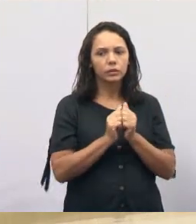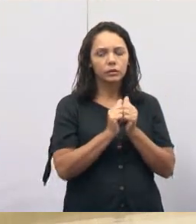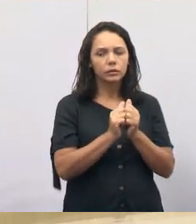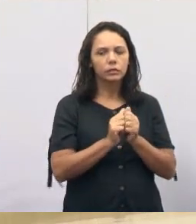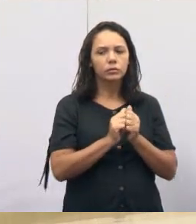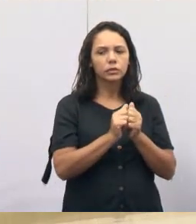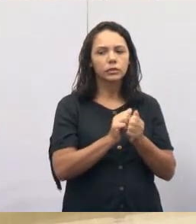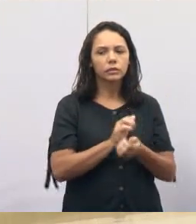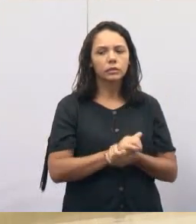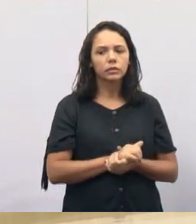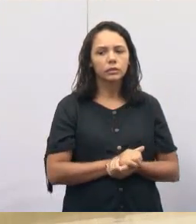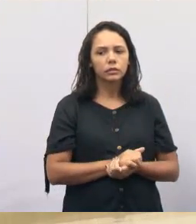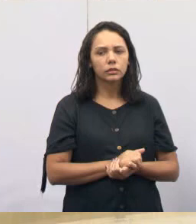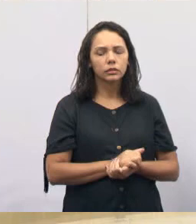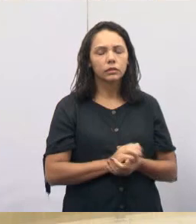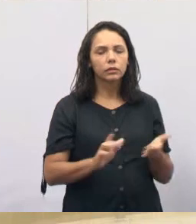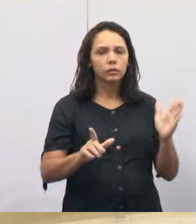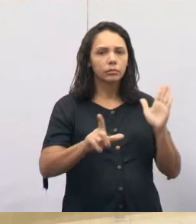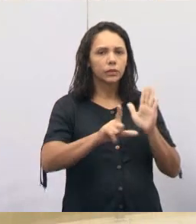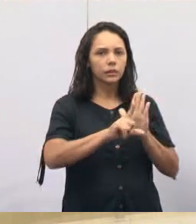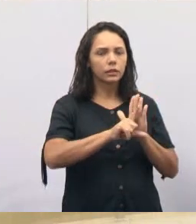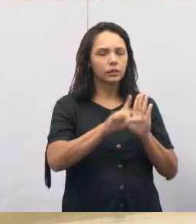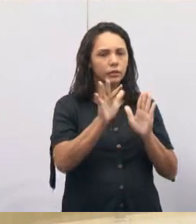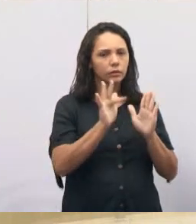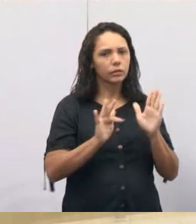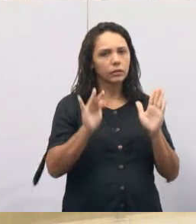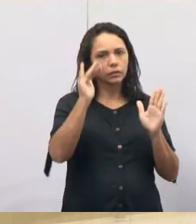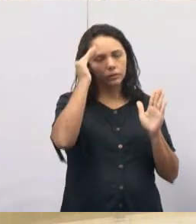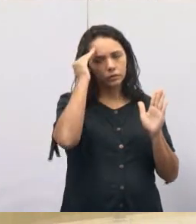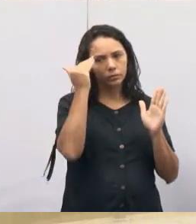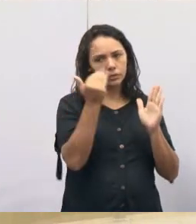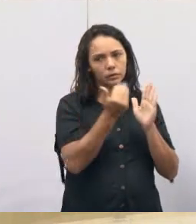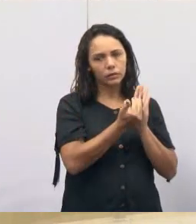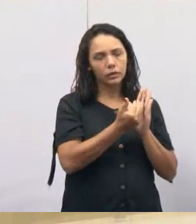disposto da Lei Federal